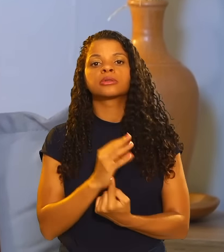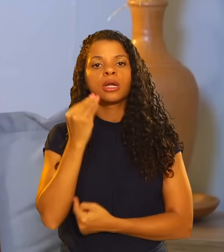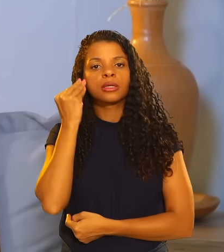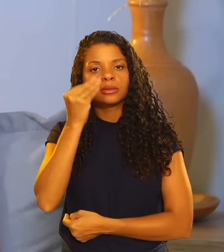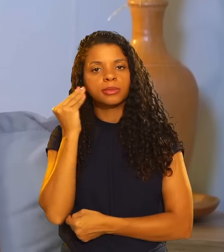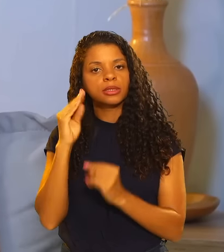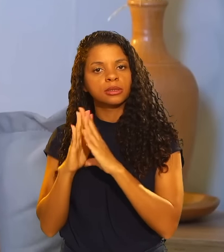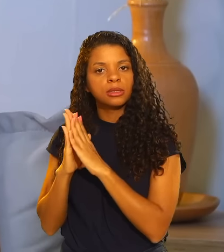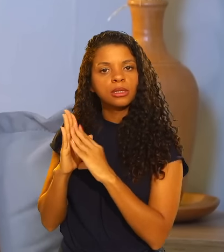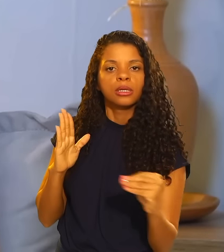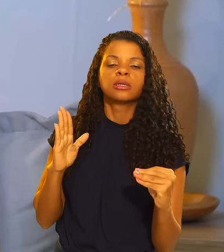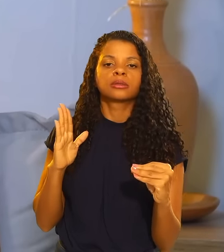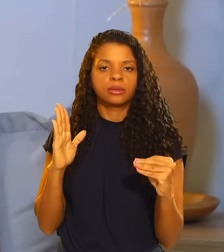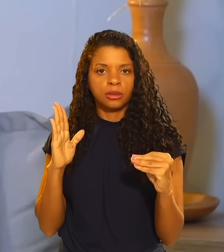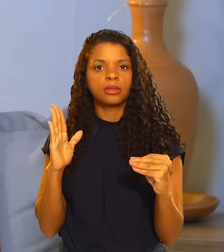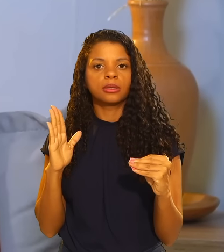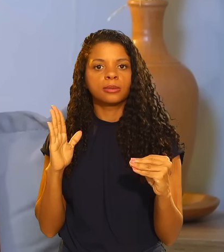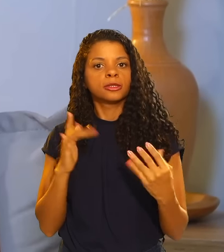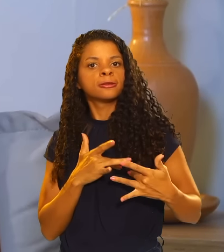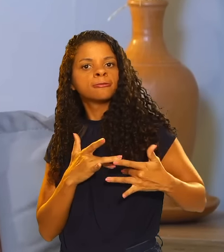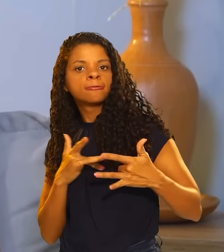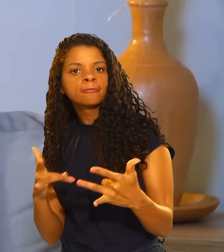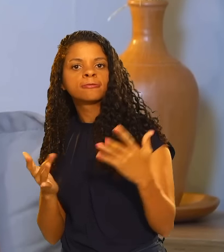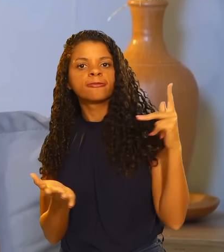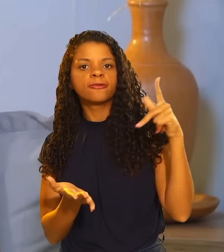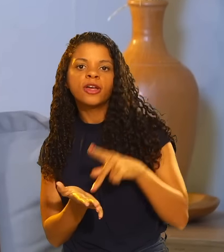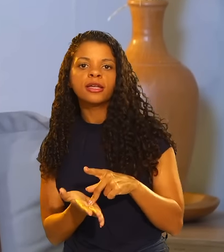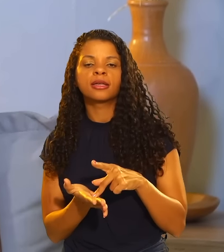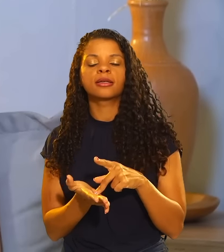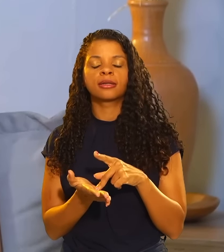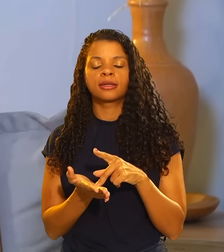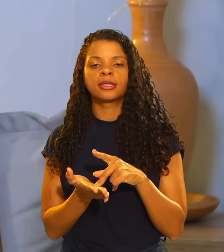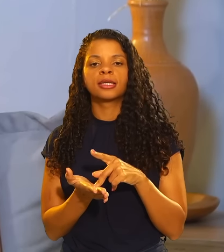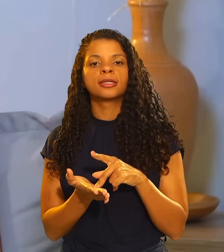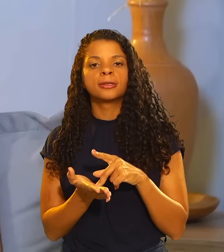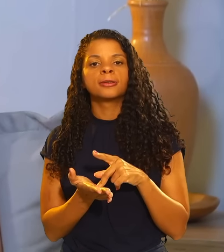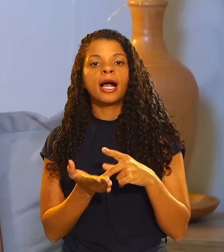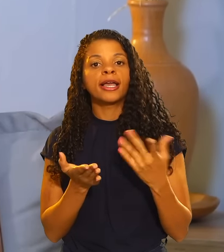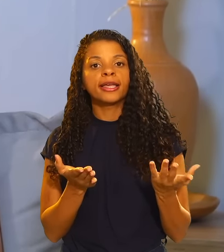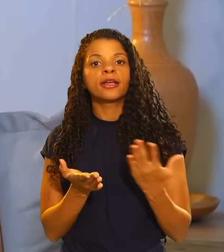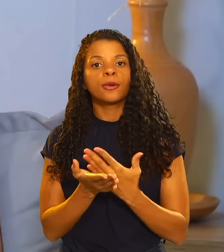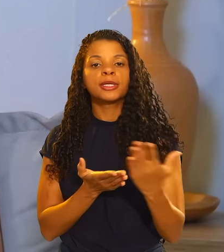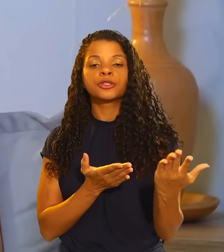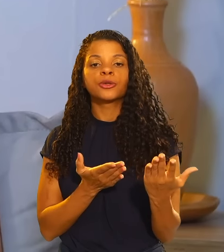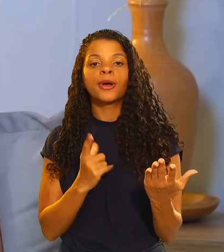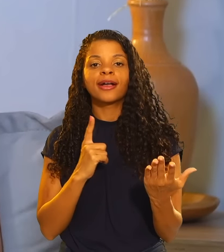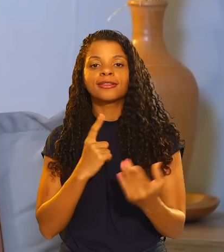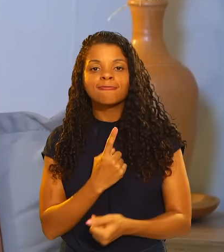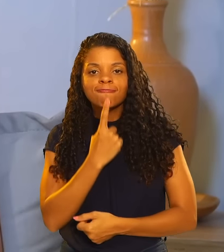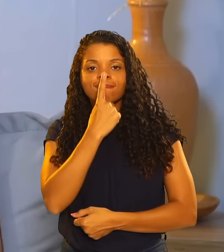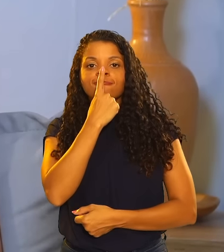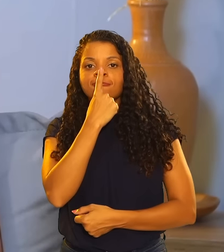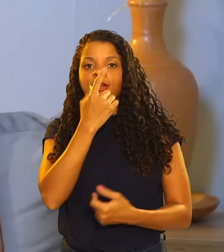uma entrega verdadeira ali. E esse vínculo que estava sendo criado estava realmente muito forte. E aí quando a